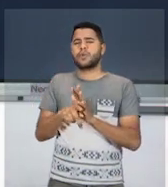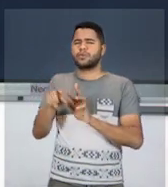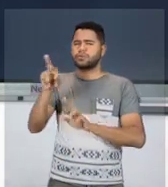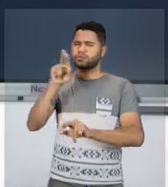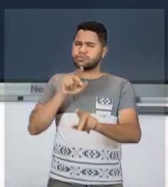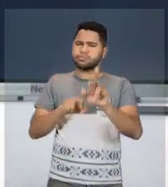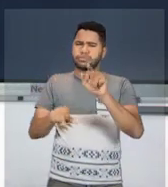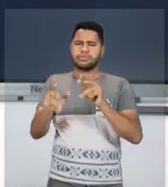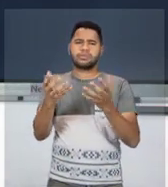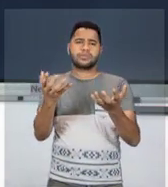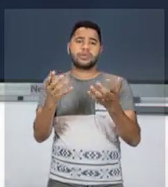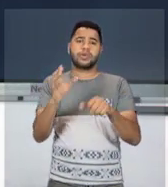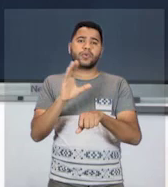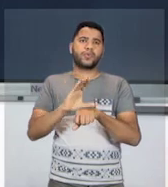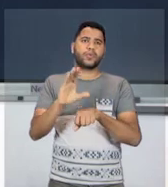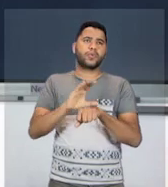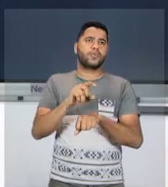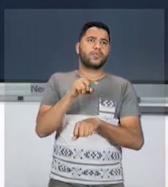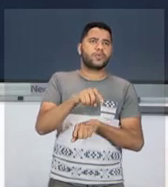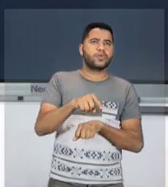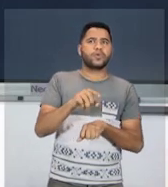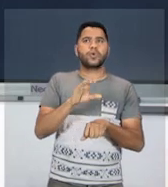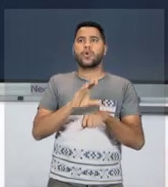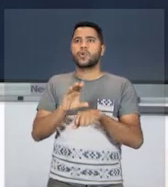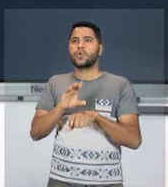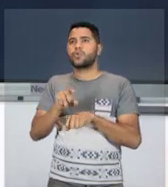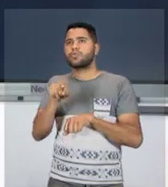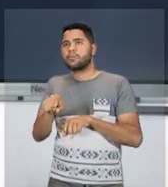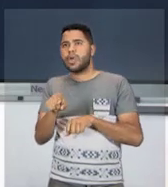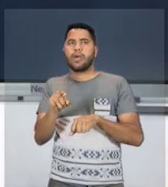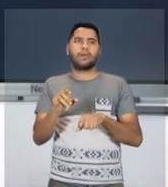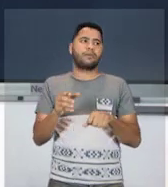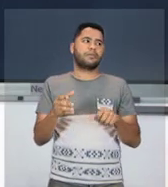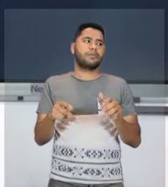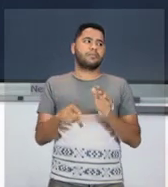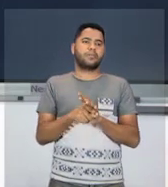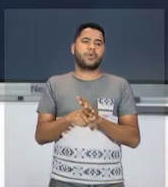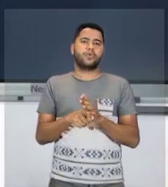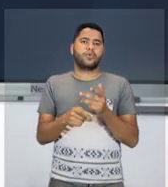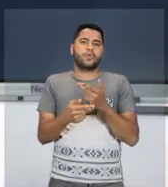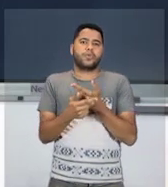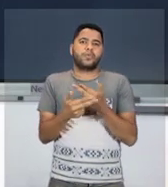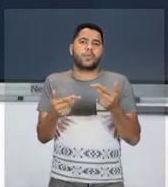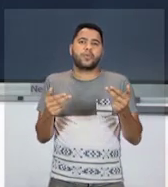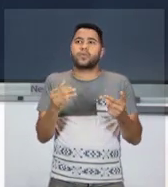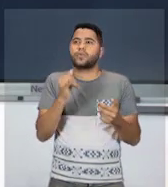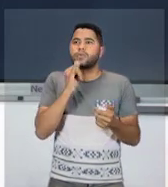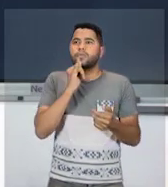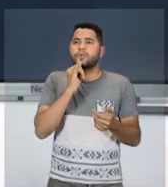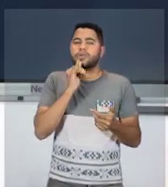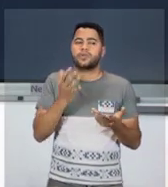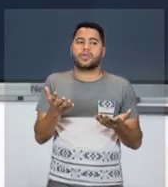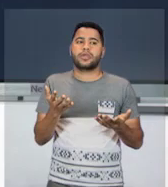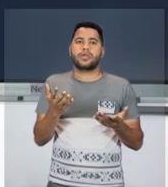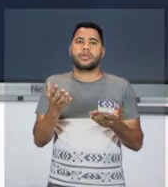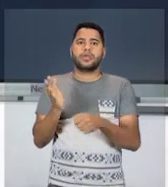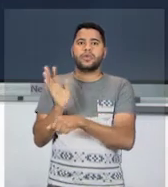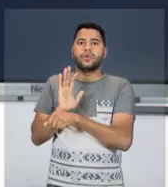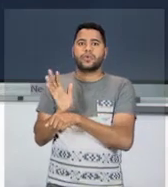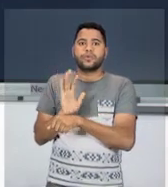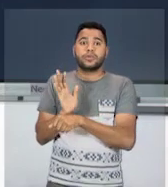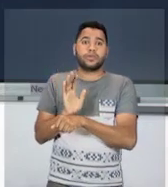variedades eu quero fazer um curso disso um curso disso eu sei alguma coisa por exemplo é e